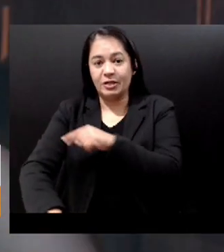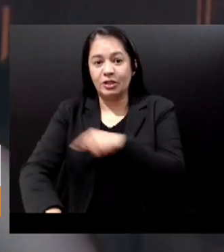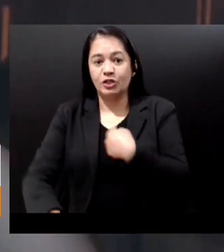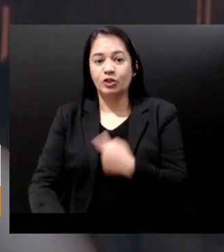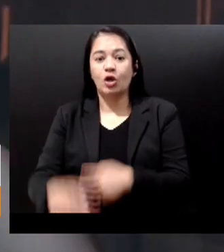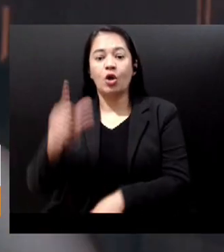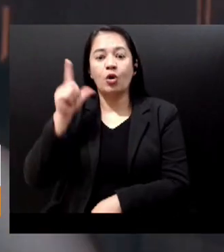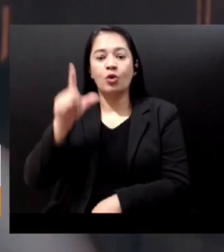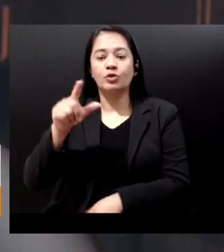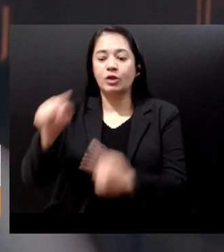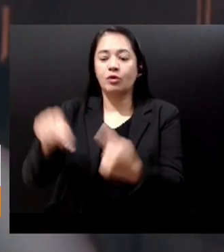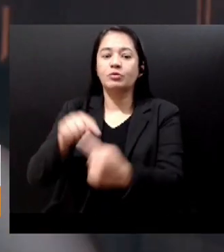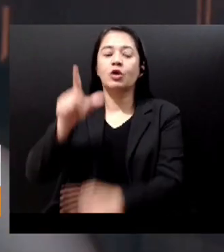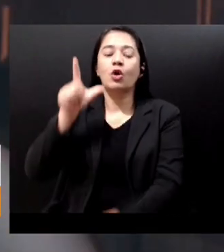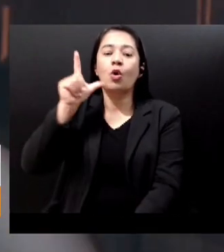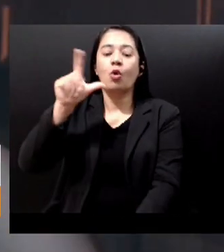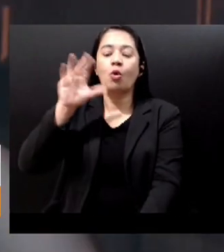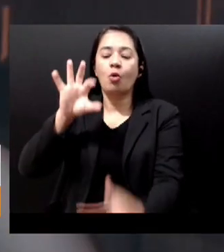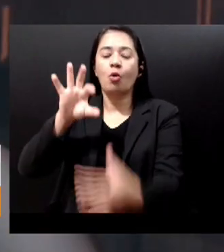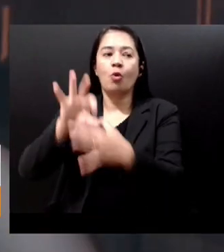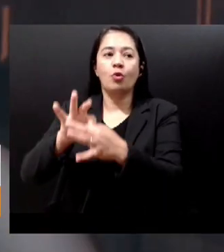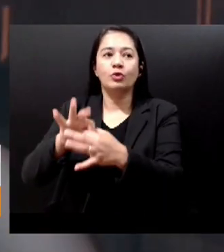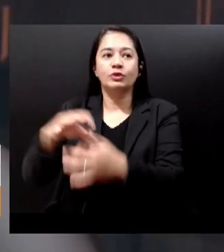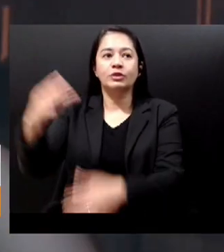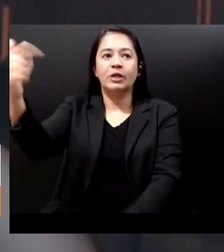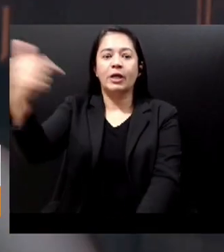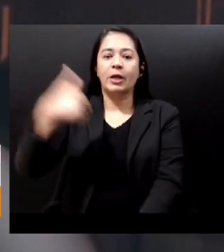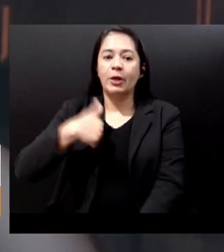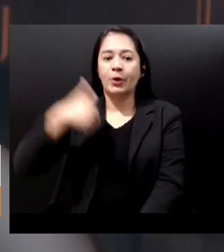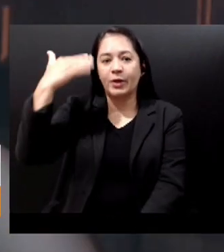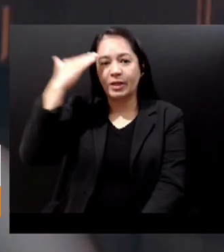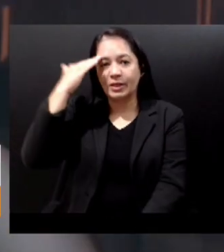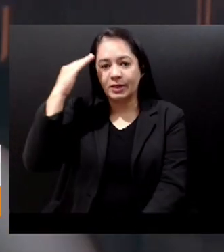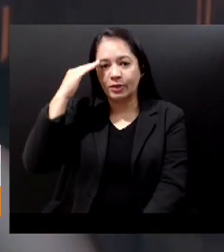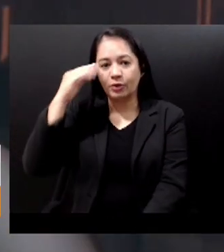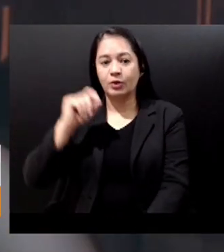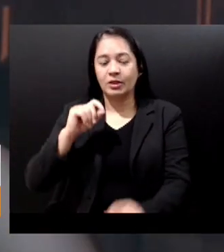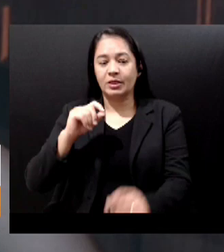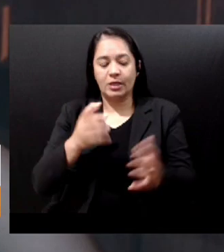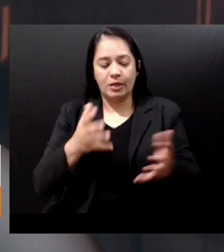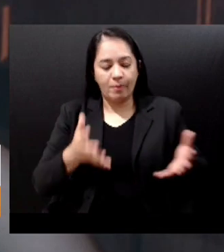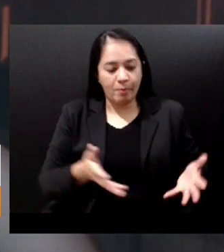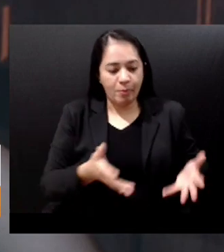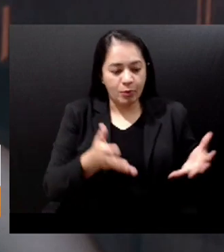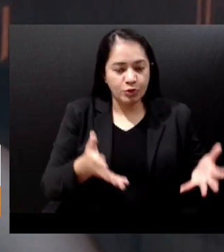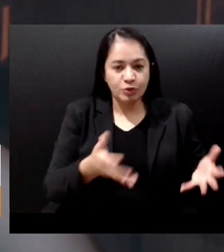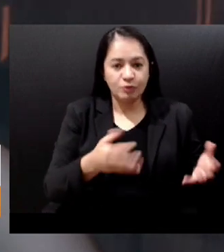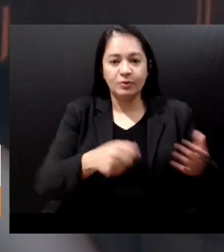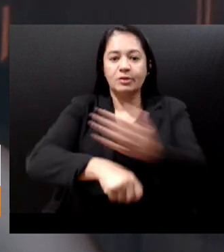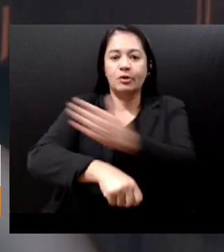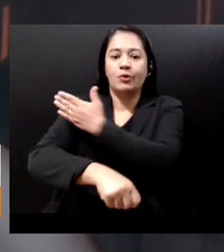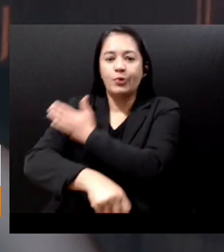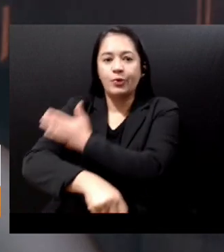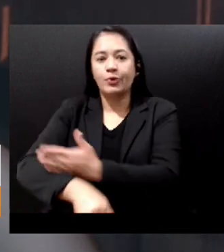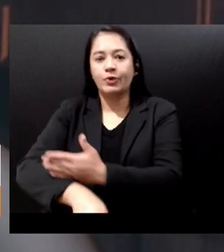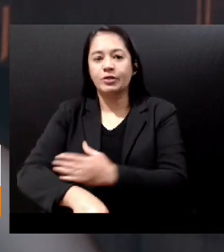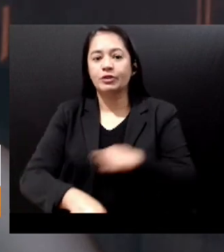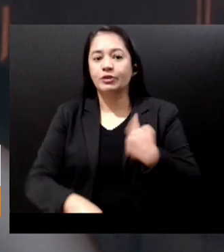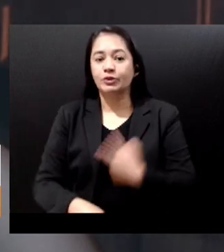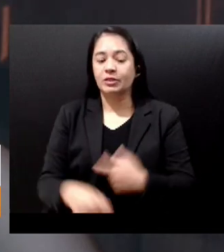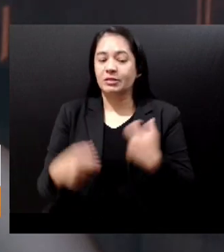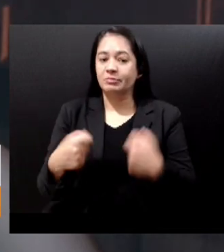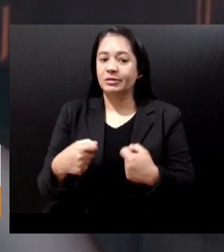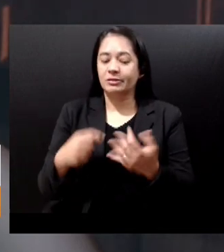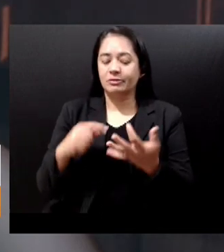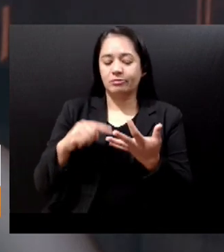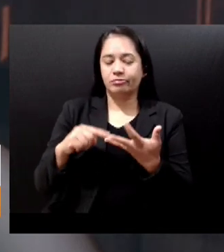objetivo. Entendo que, ao falar de motivação e de disciplina, a gente precisa desmistificar alguns conceitos que